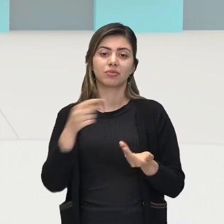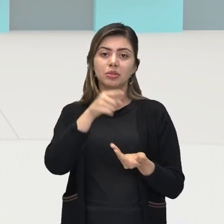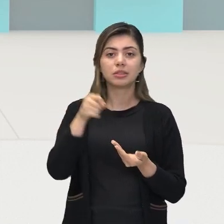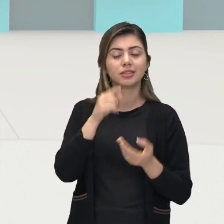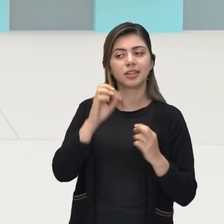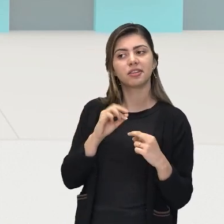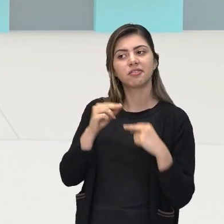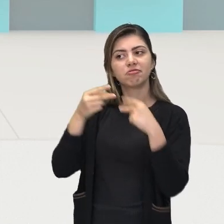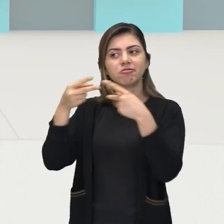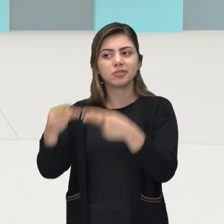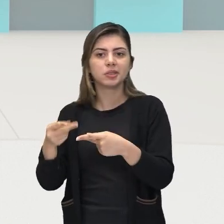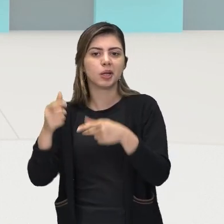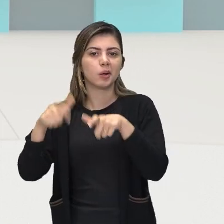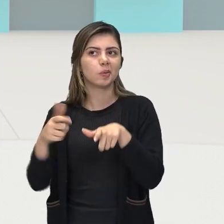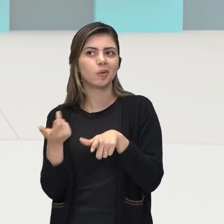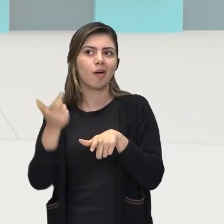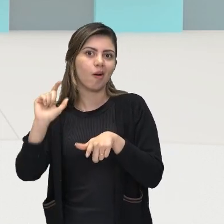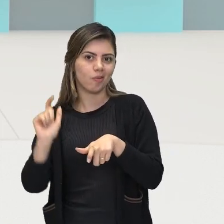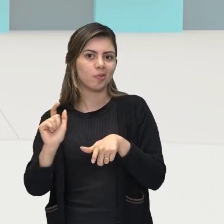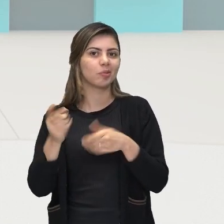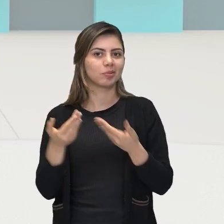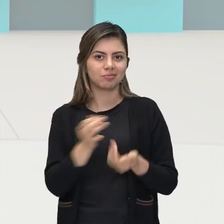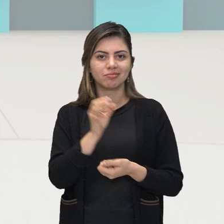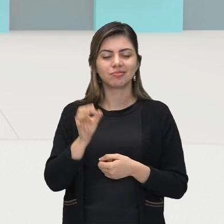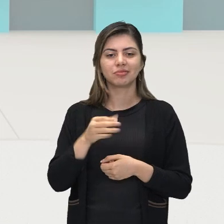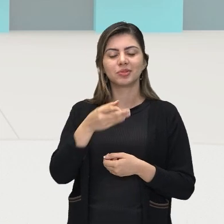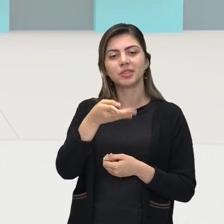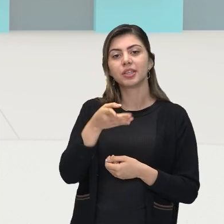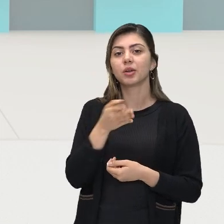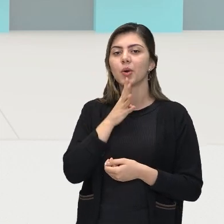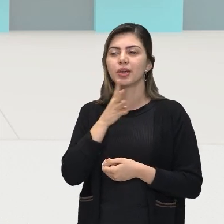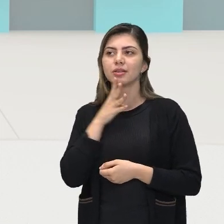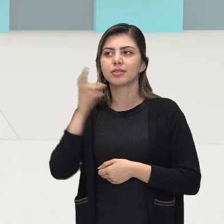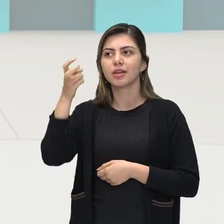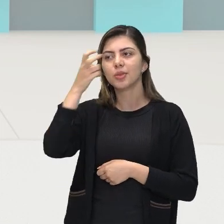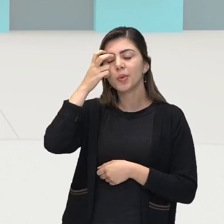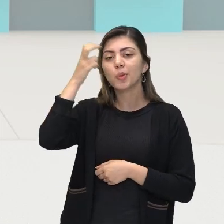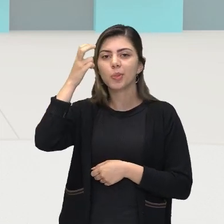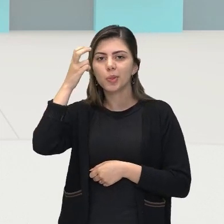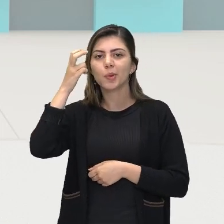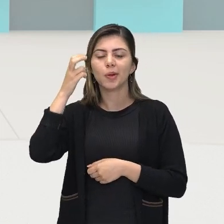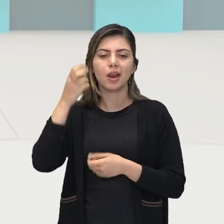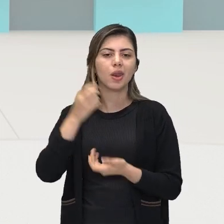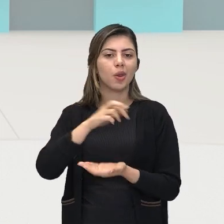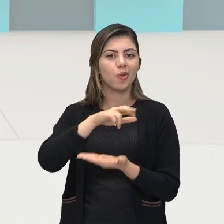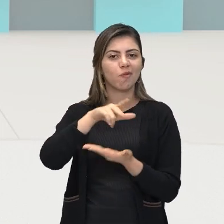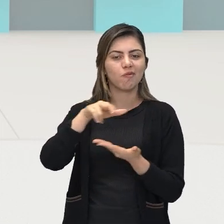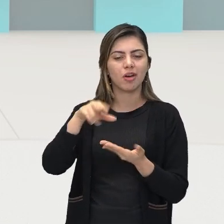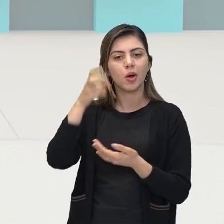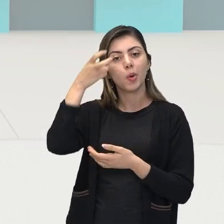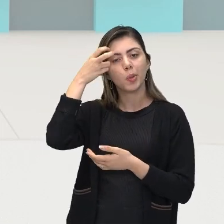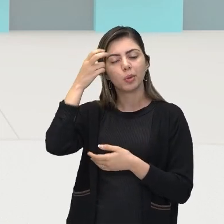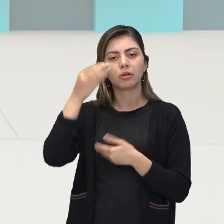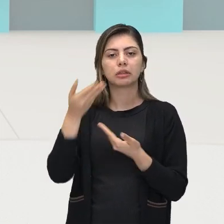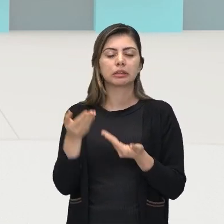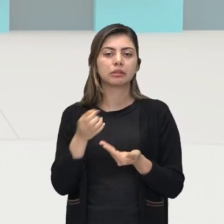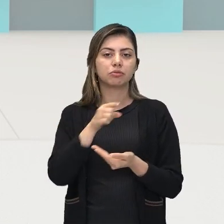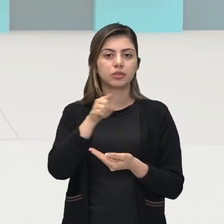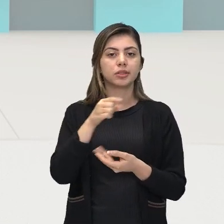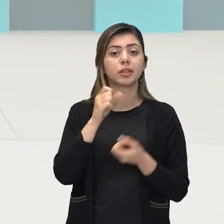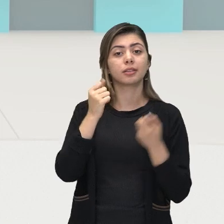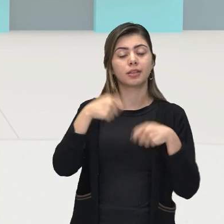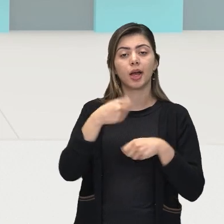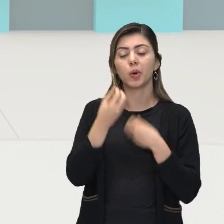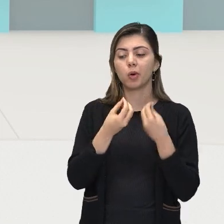vai explorar o mundo afora, conhecendo novas culturas. E isso pode acontecer tanto de maneira onde você se desloca para